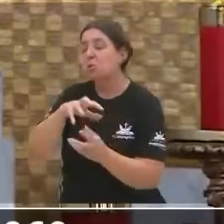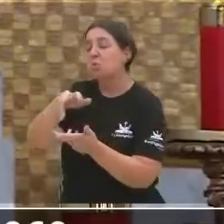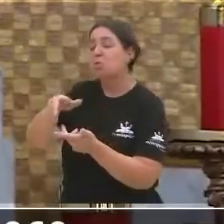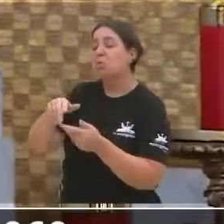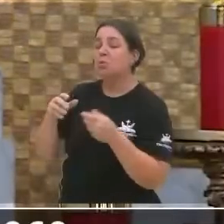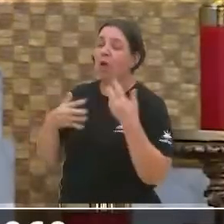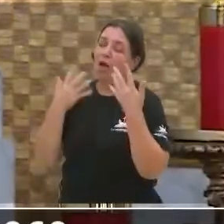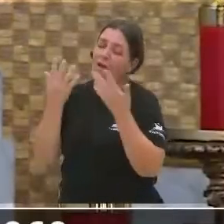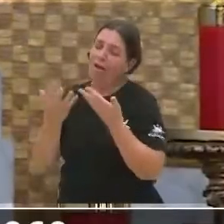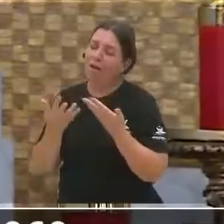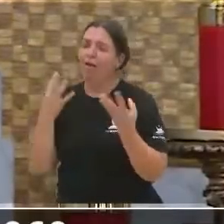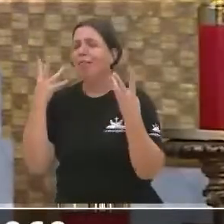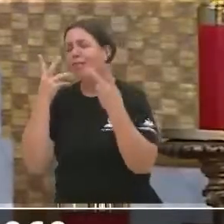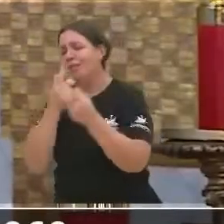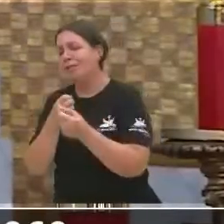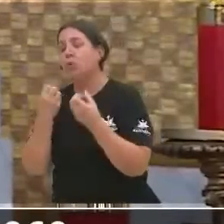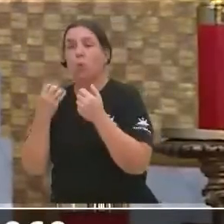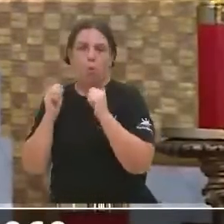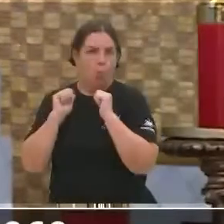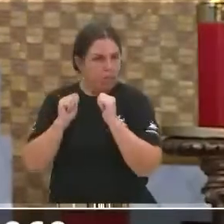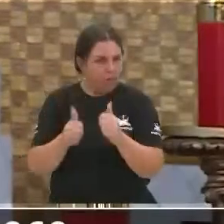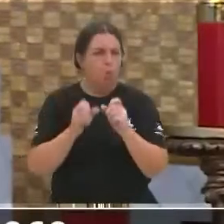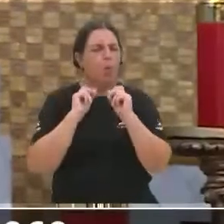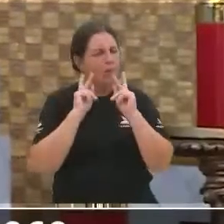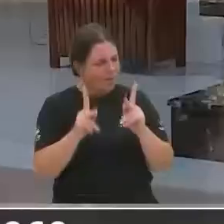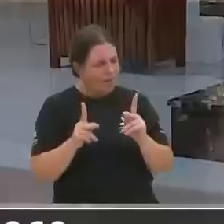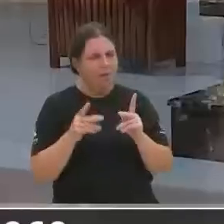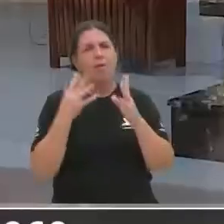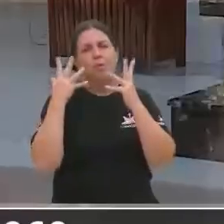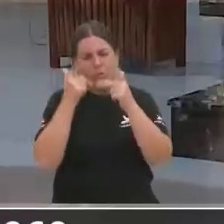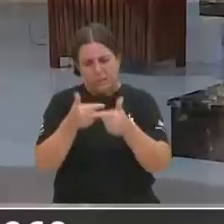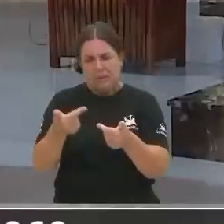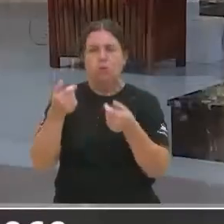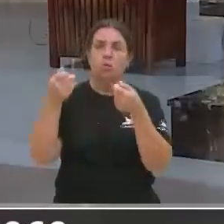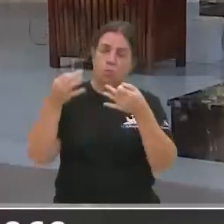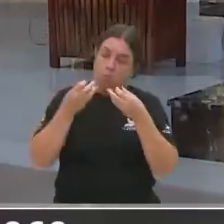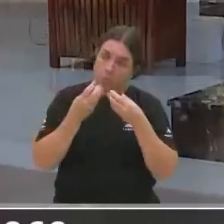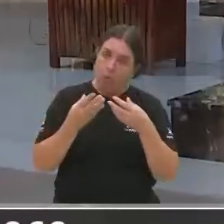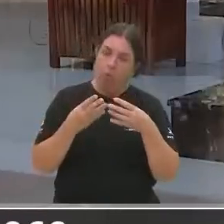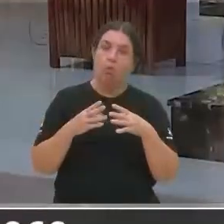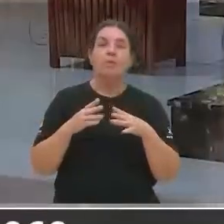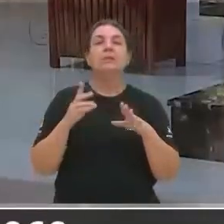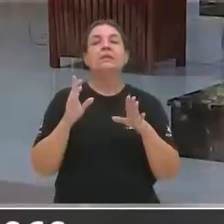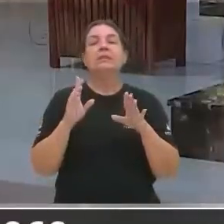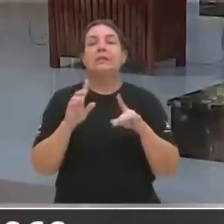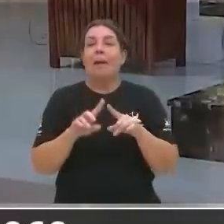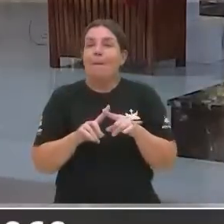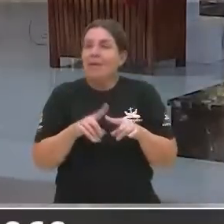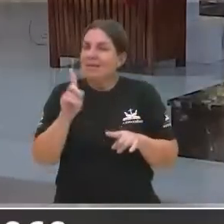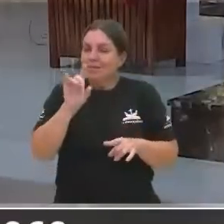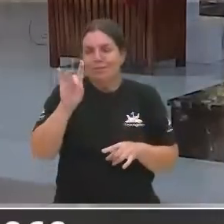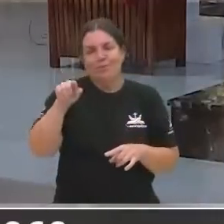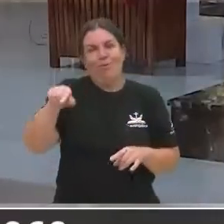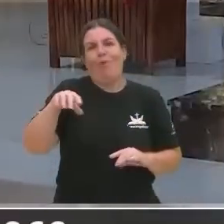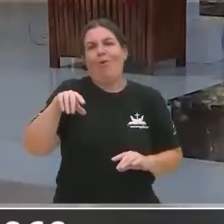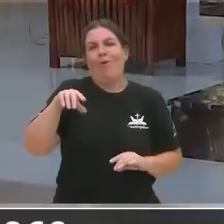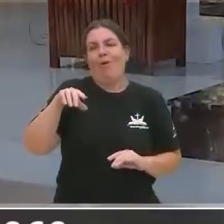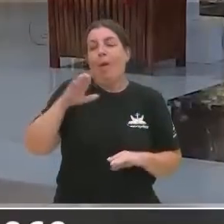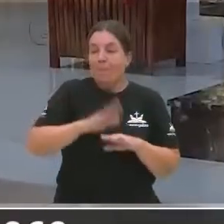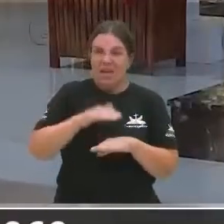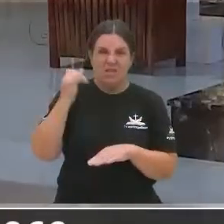mãos humanas fazem sim no fundo a Deus por trás porque em Toda obra tá a inteligência de Deus